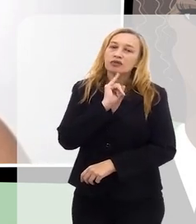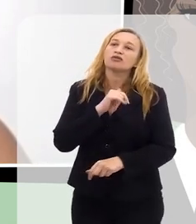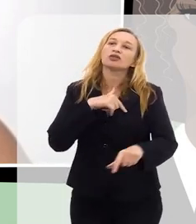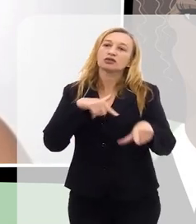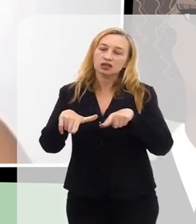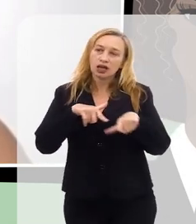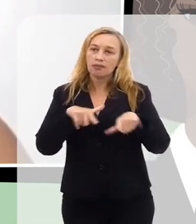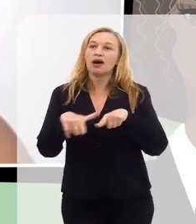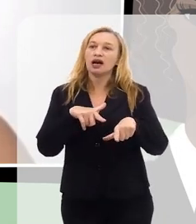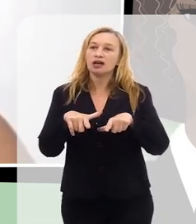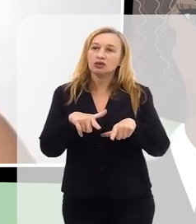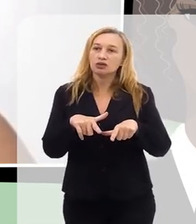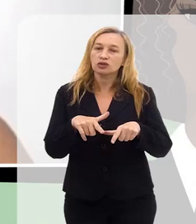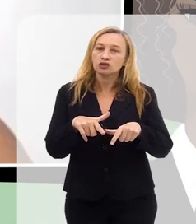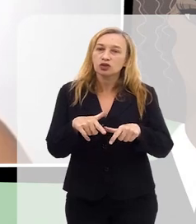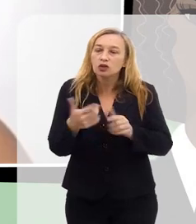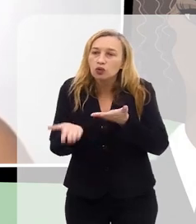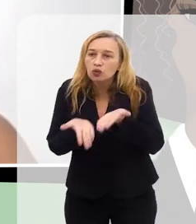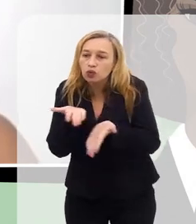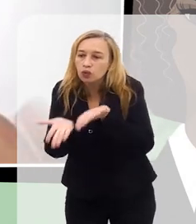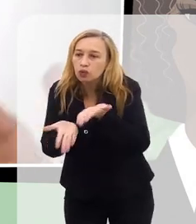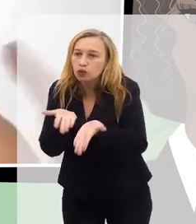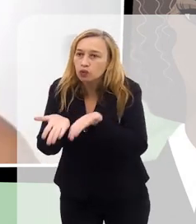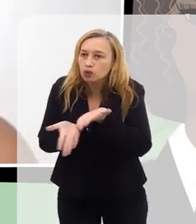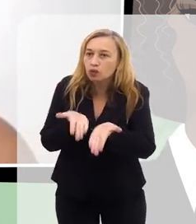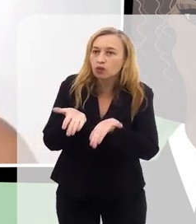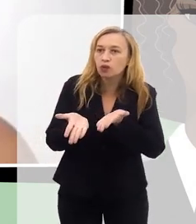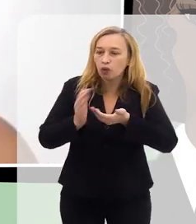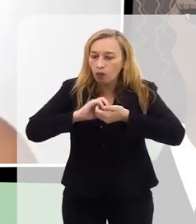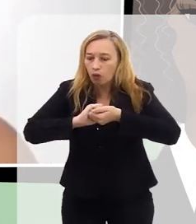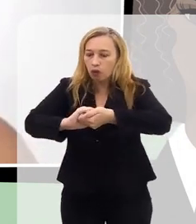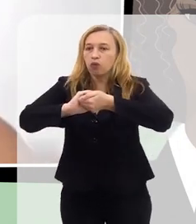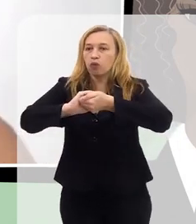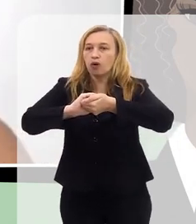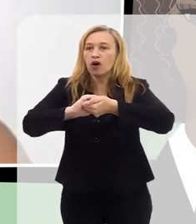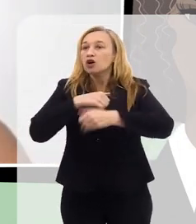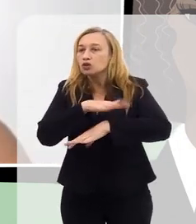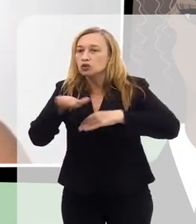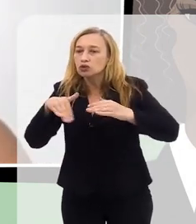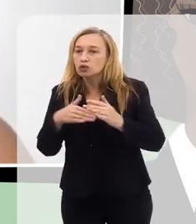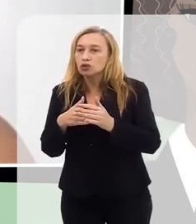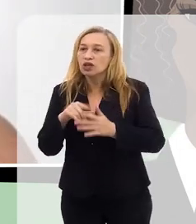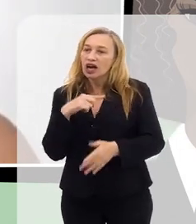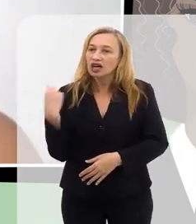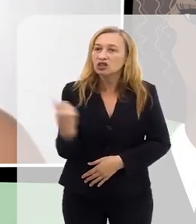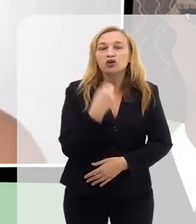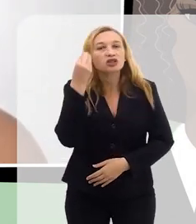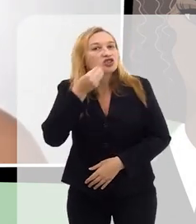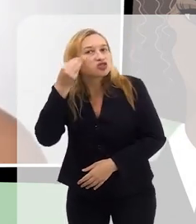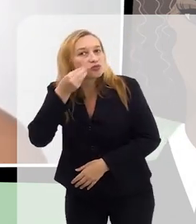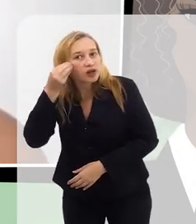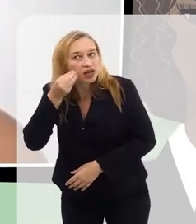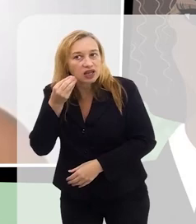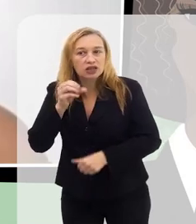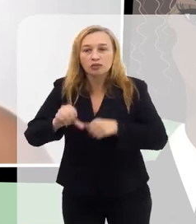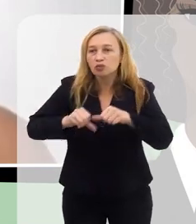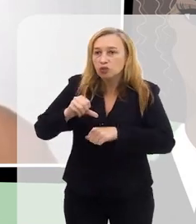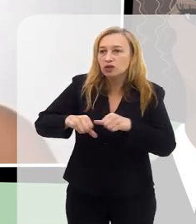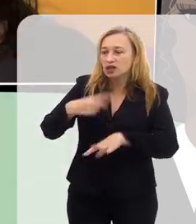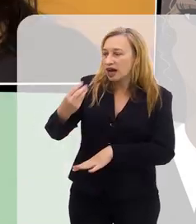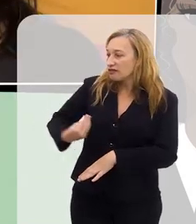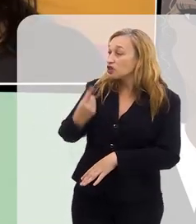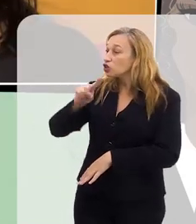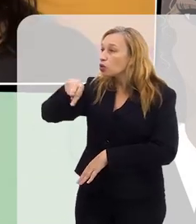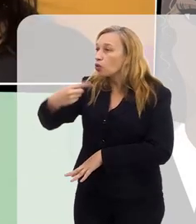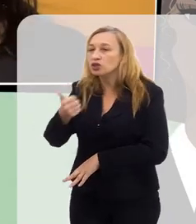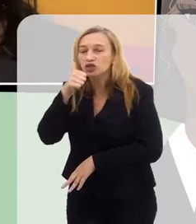fazer esse trabalho que a gente vem fazendo de formiguinha, a gente precisa dar as mãos umas para as outras. As nossas experiências mudam